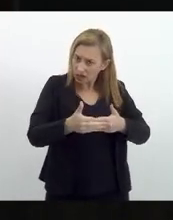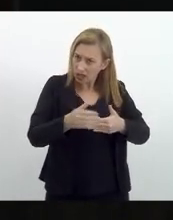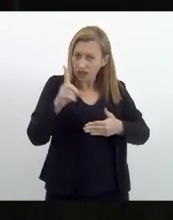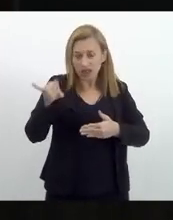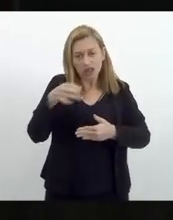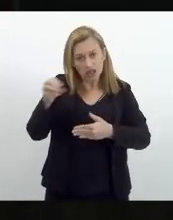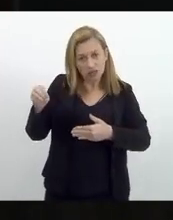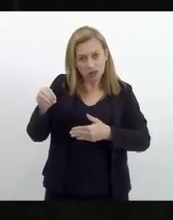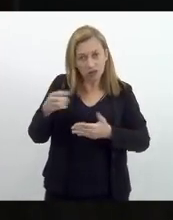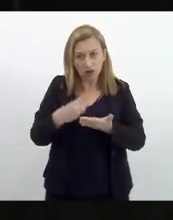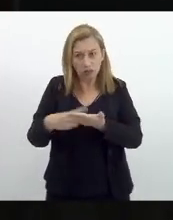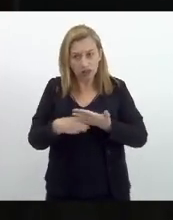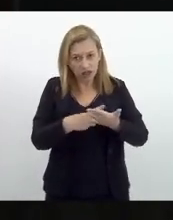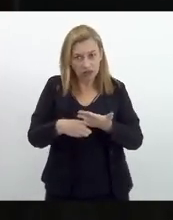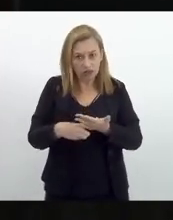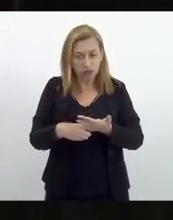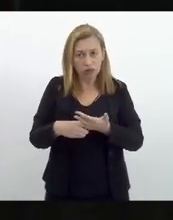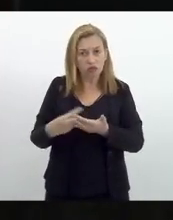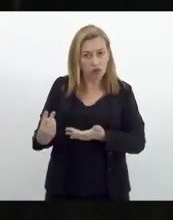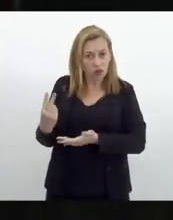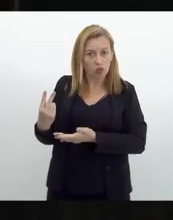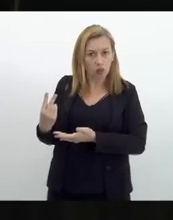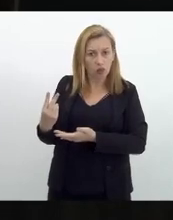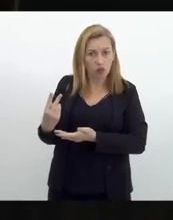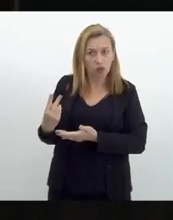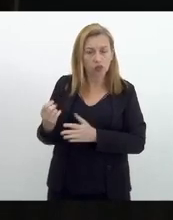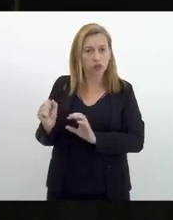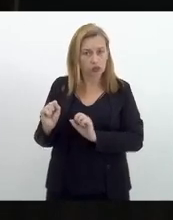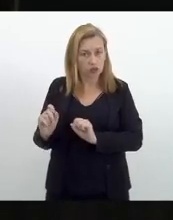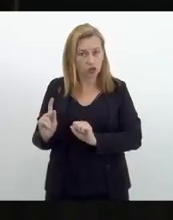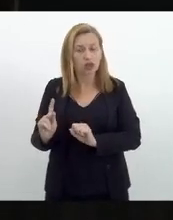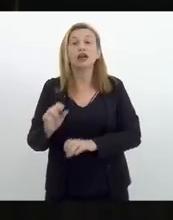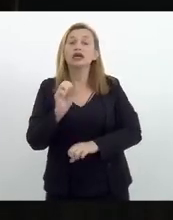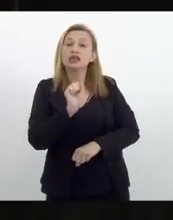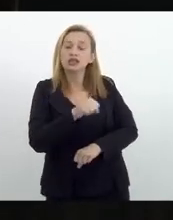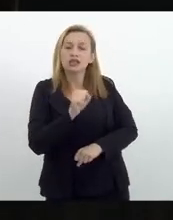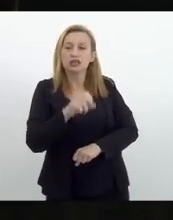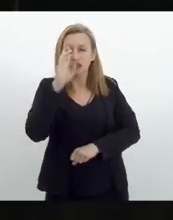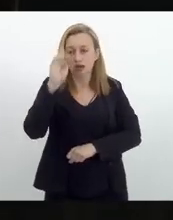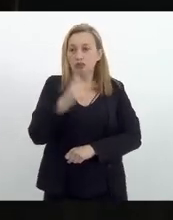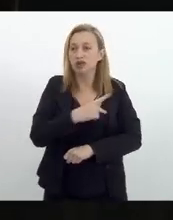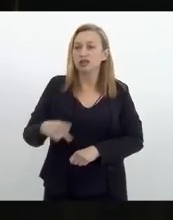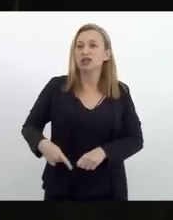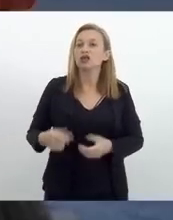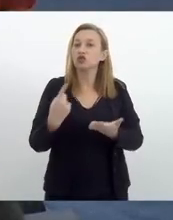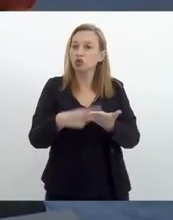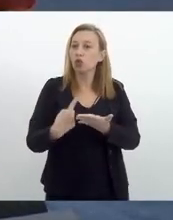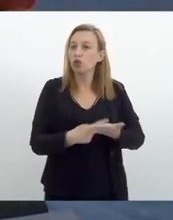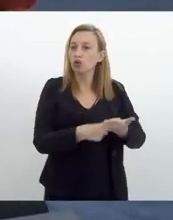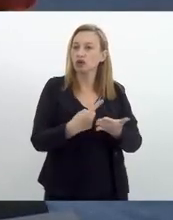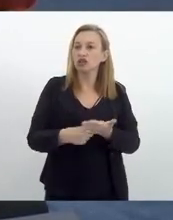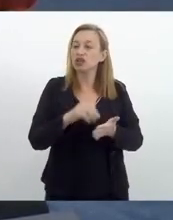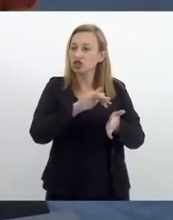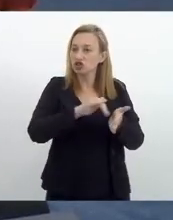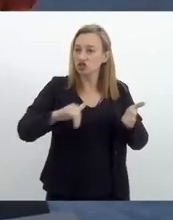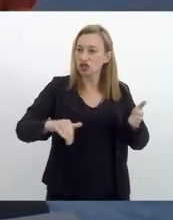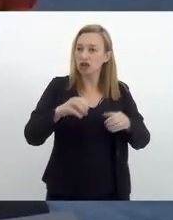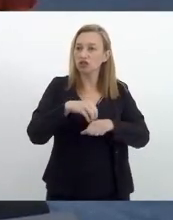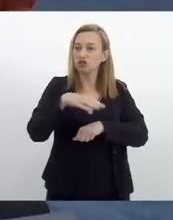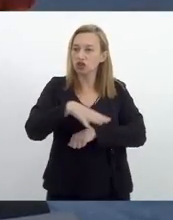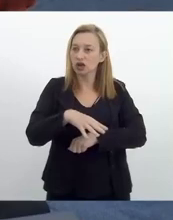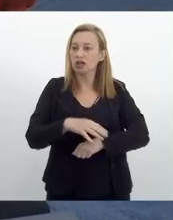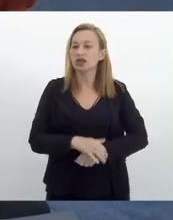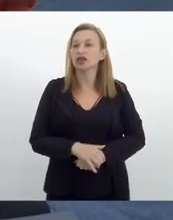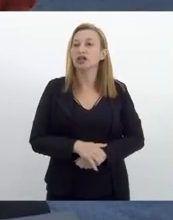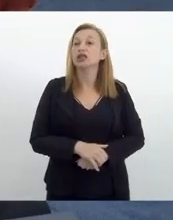combinada desse tanto? Obrigado, deputada Renato. Sim, senhor presidente. A gente fechou o acordo de retirada dos destaques